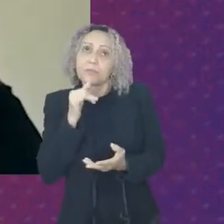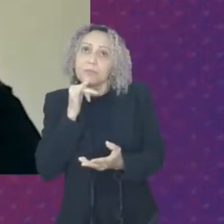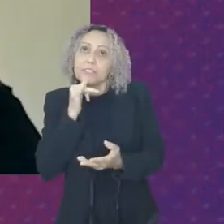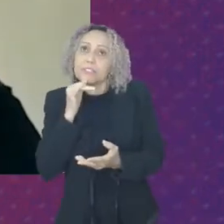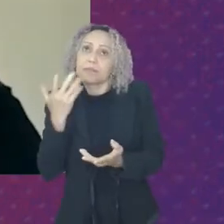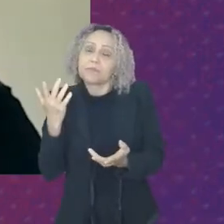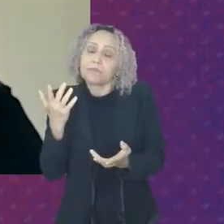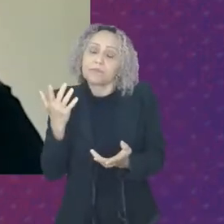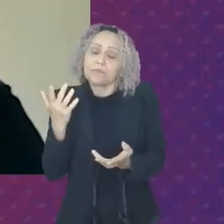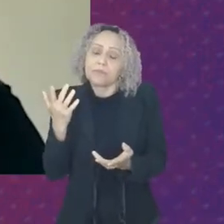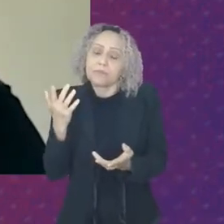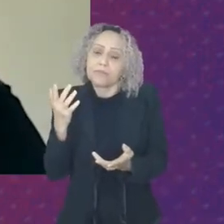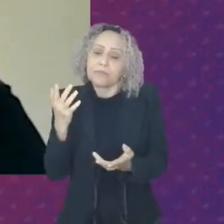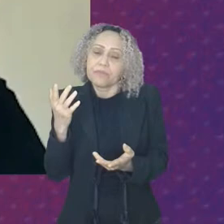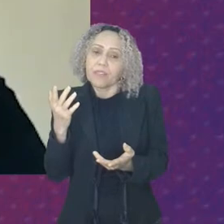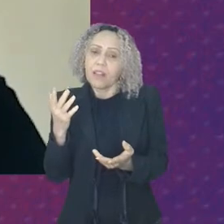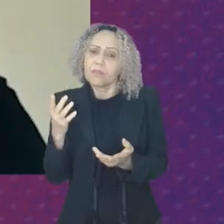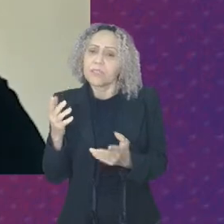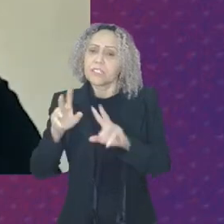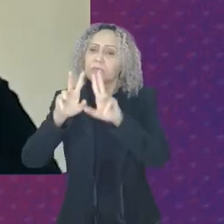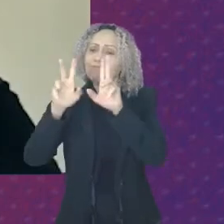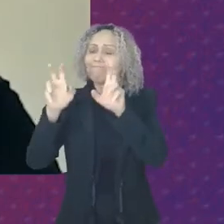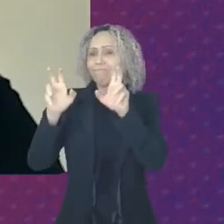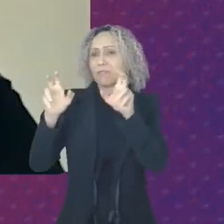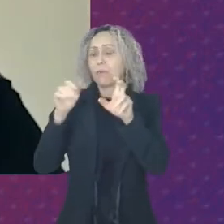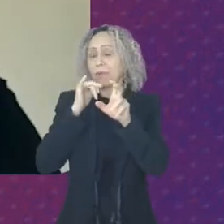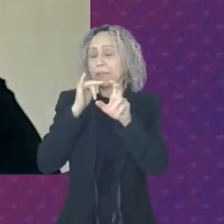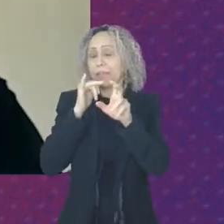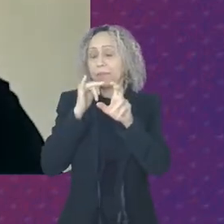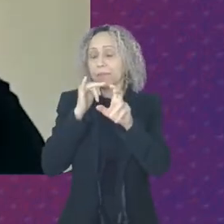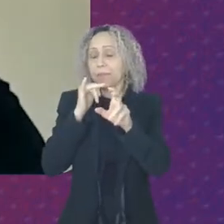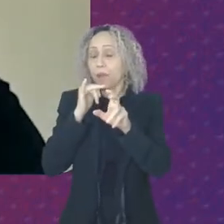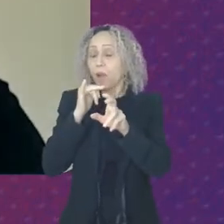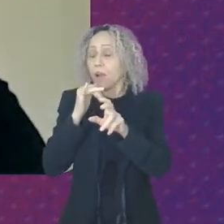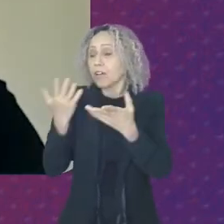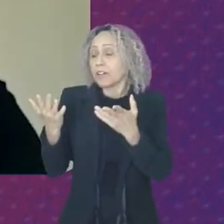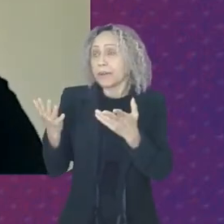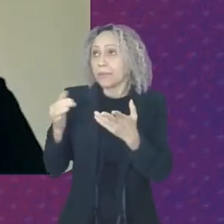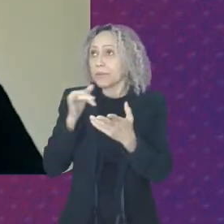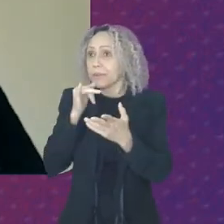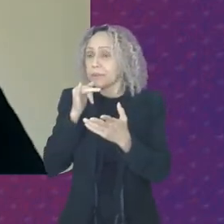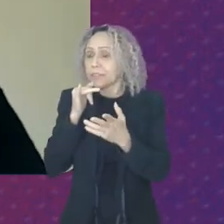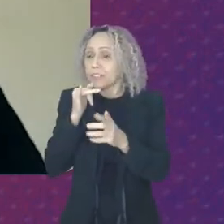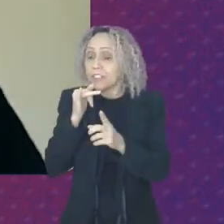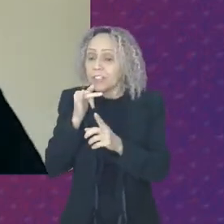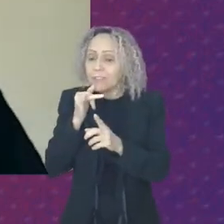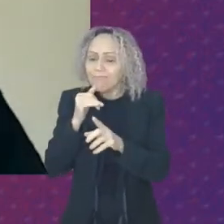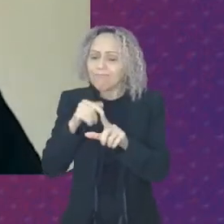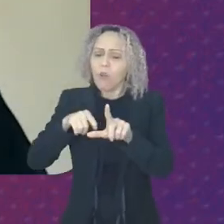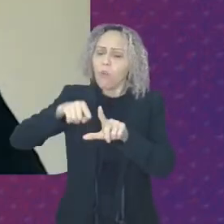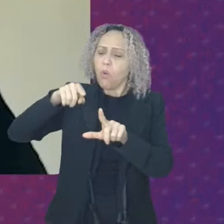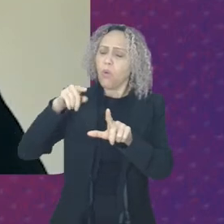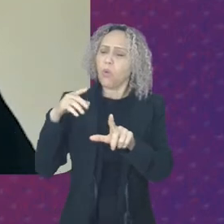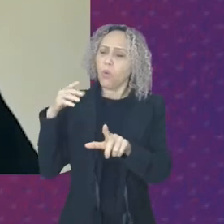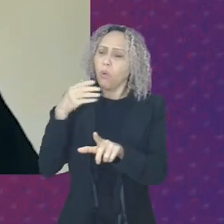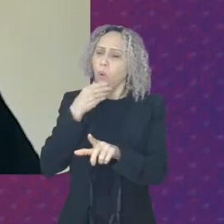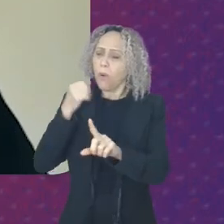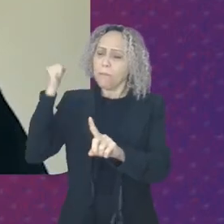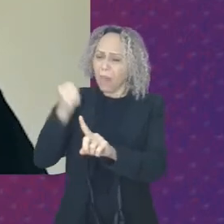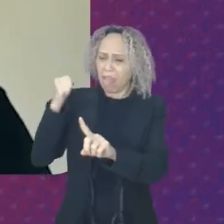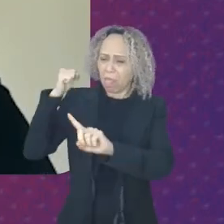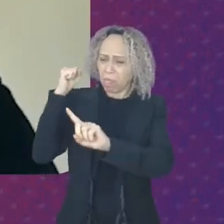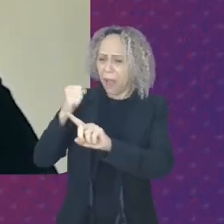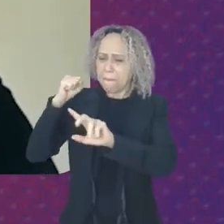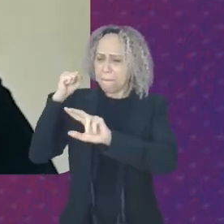as mulheres e feminicídios. Automaticamente, voltando ao exemplo do pacote das leis, as leis que o presidente Lula